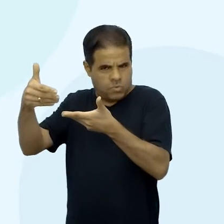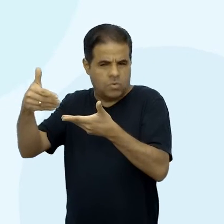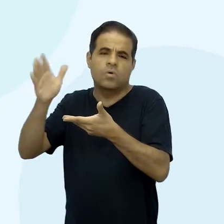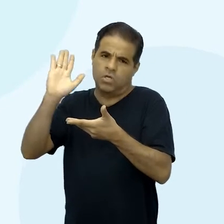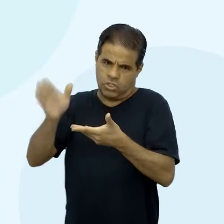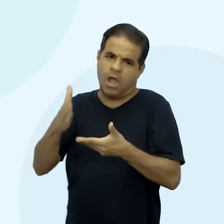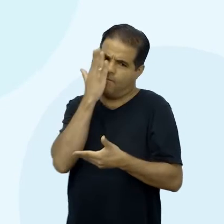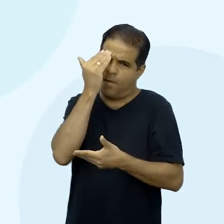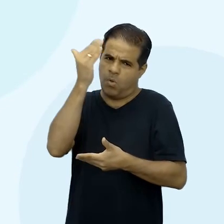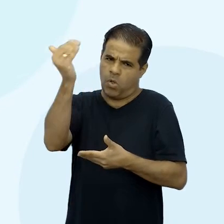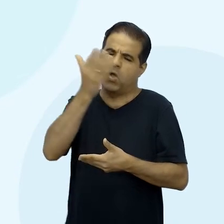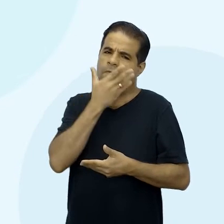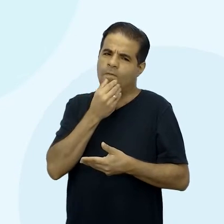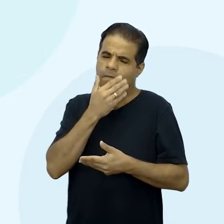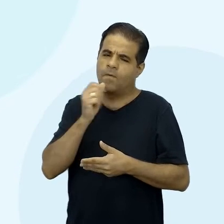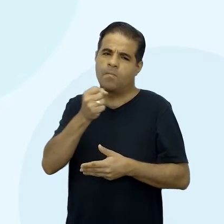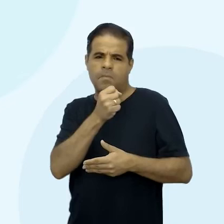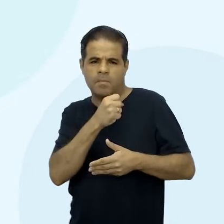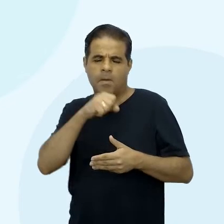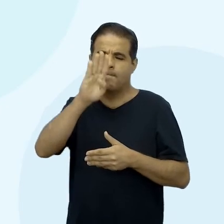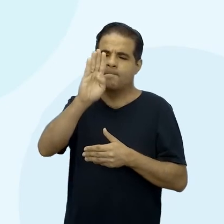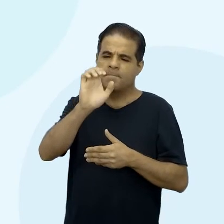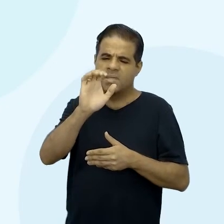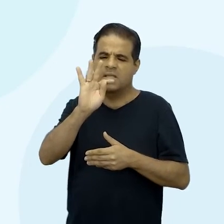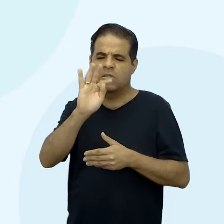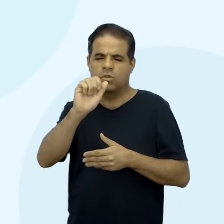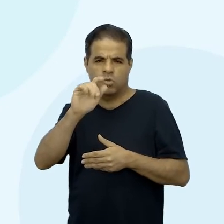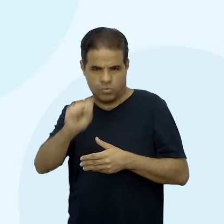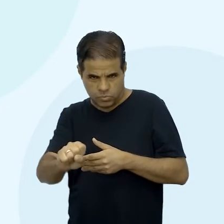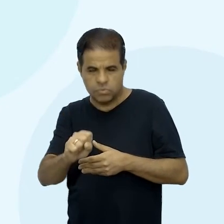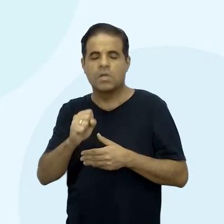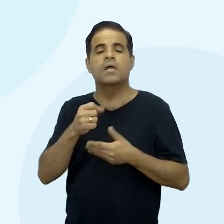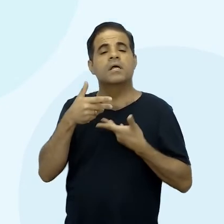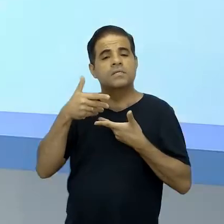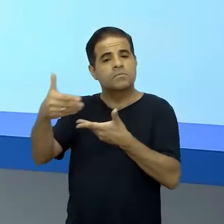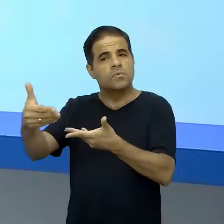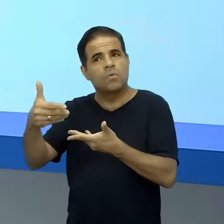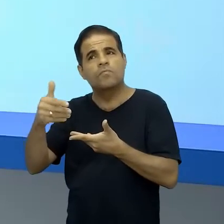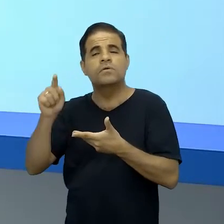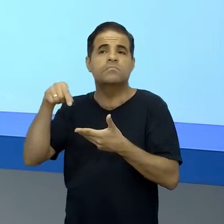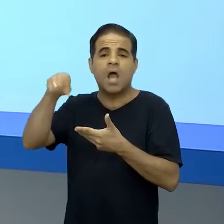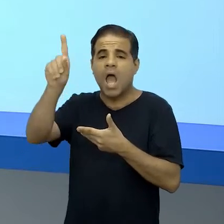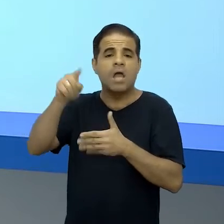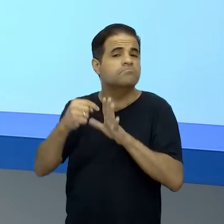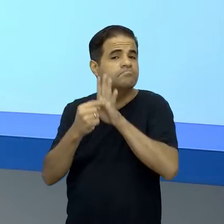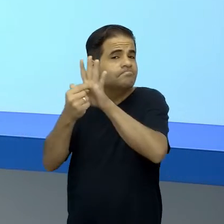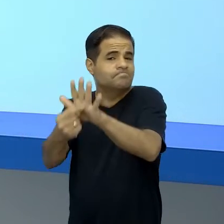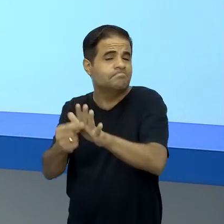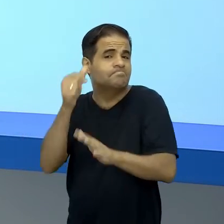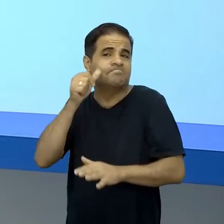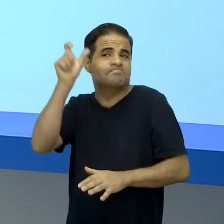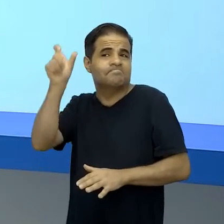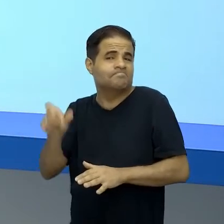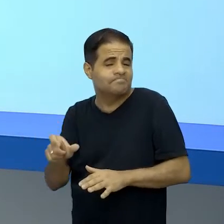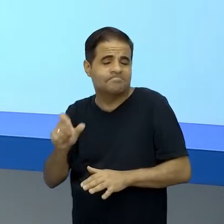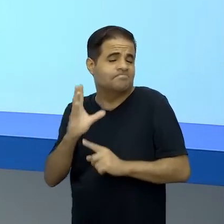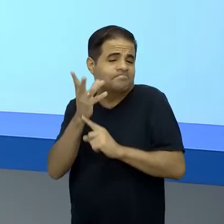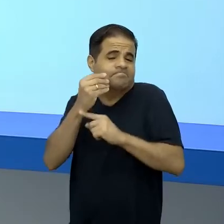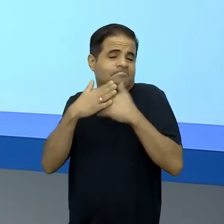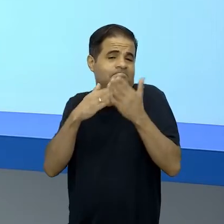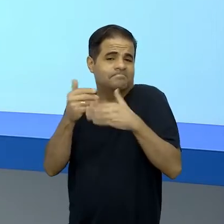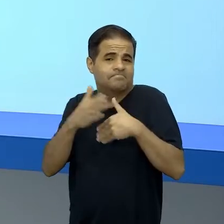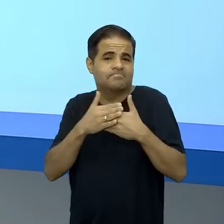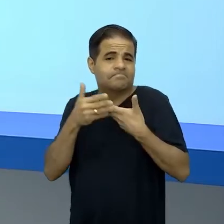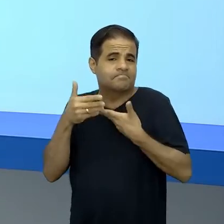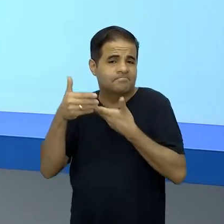era super famoso, né, cantor dos Beatles, ele recebeu um convite para ir numa exposição de uma artista aí qualquer,